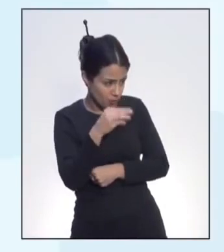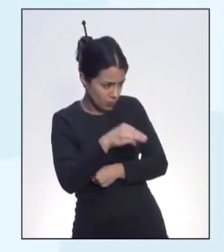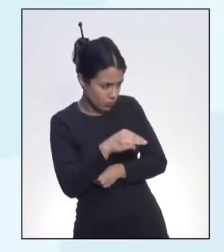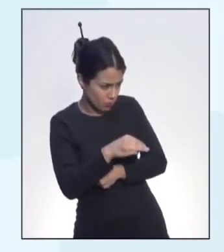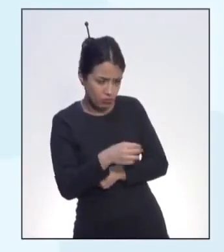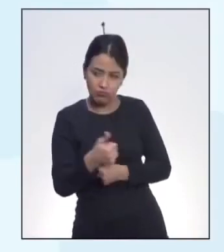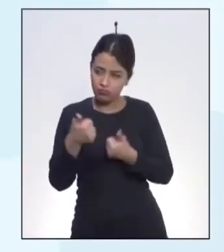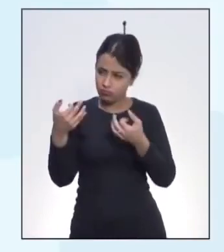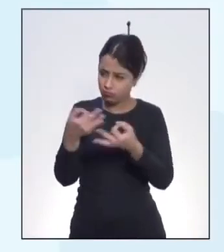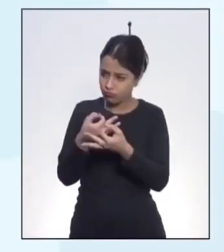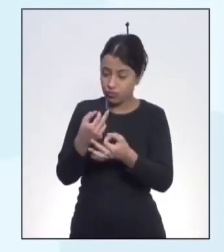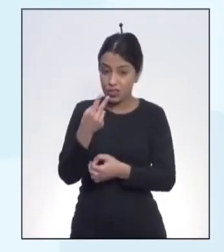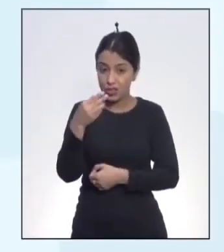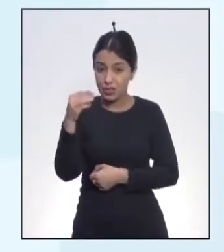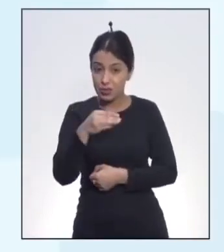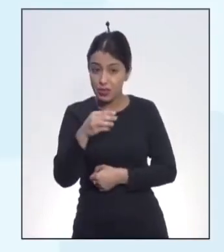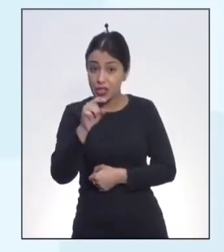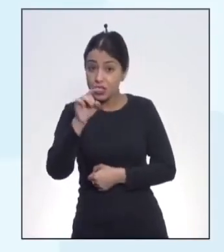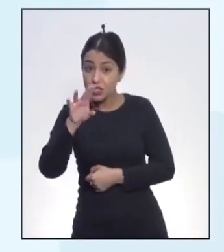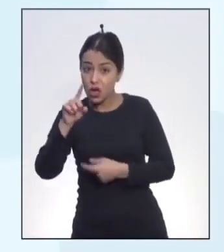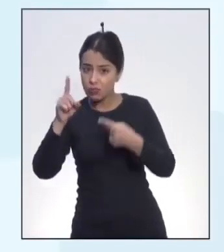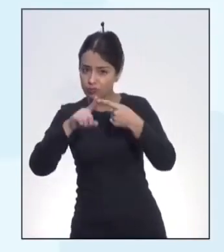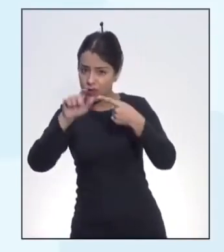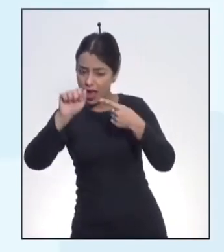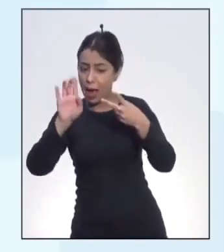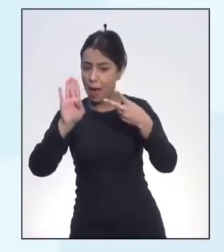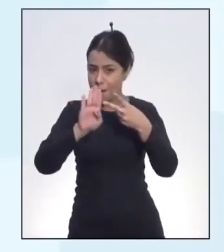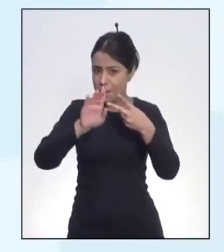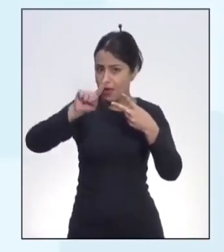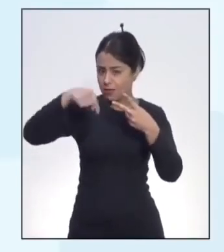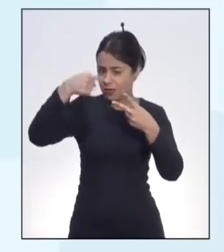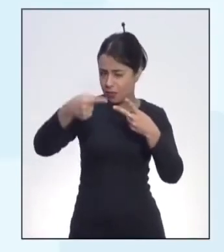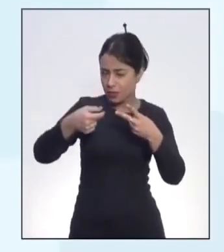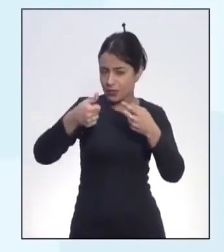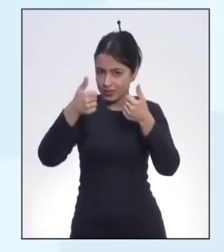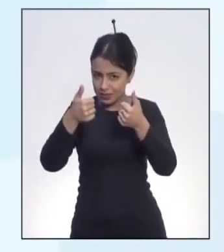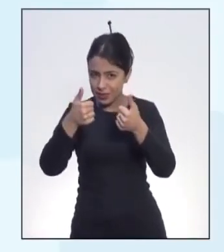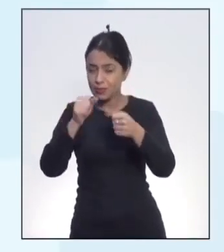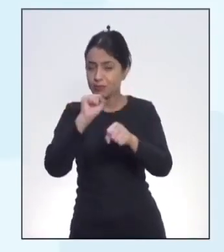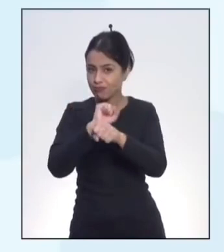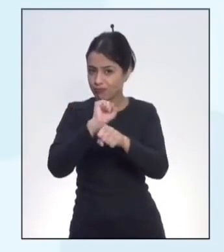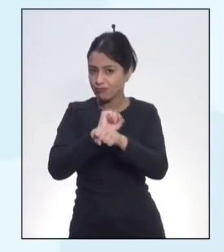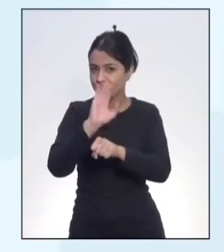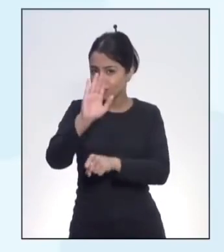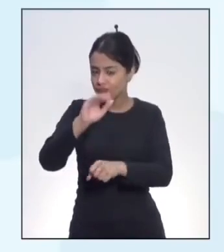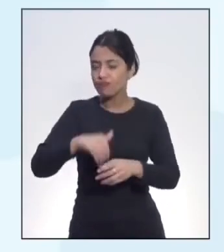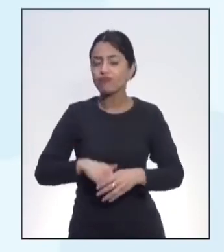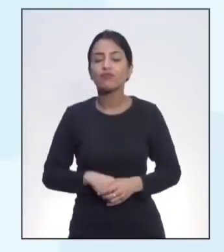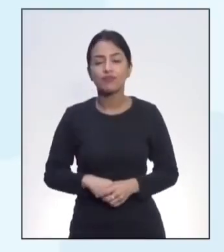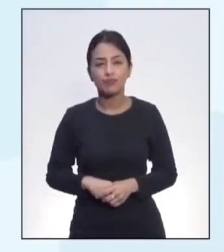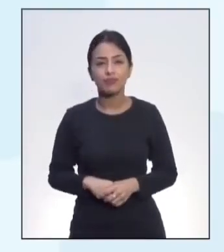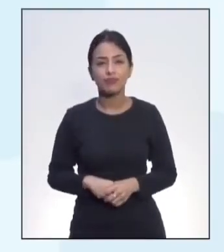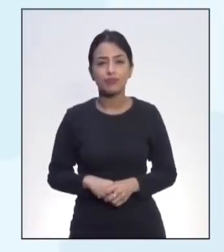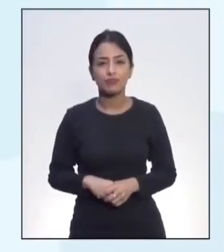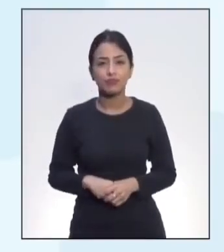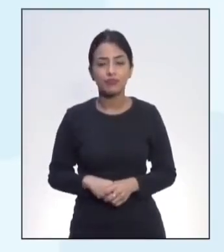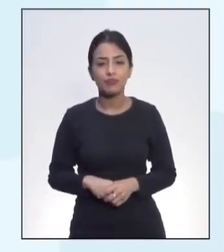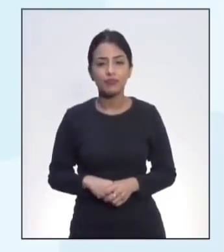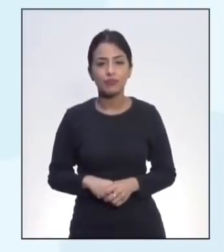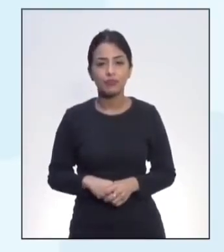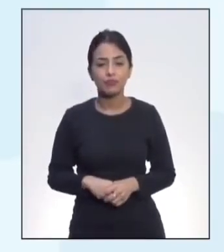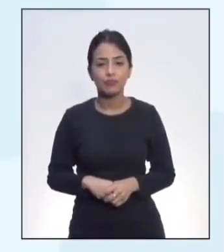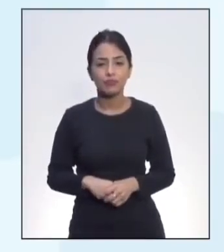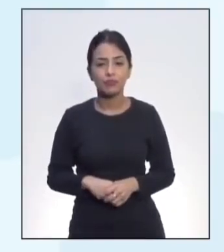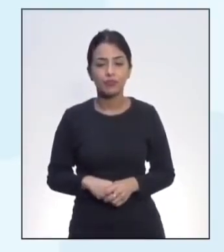2 minutinhos. Responde só a letra A. A letra B a gente vai desenvolver um pouquinho mais com vocês. Tudo bem? A letra A, 2 minutinhos